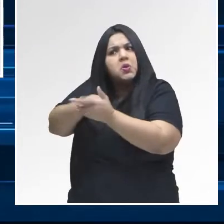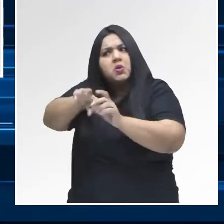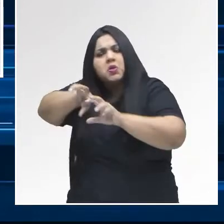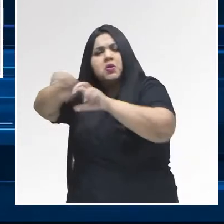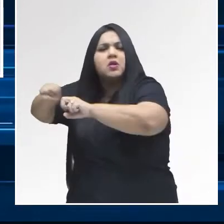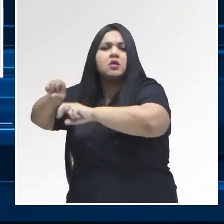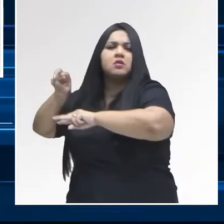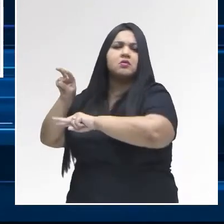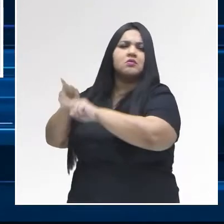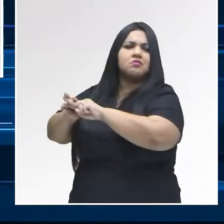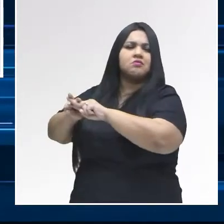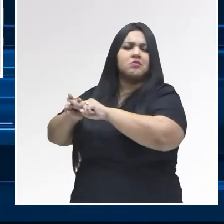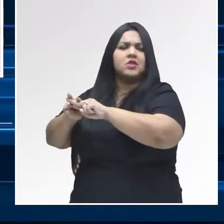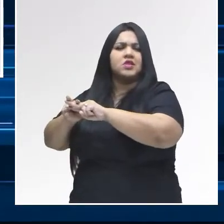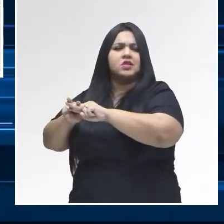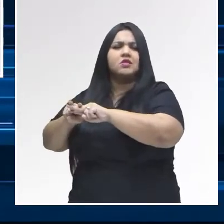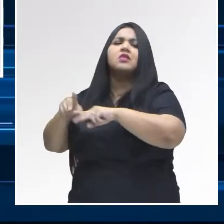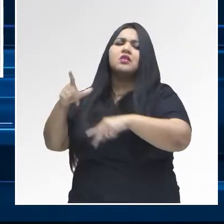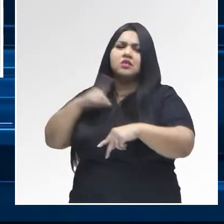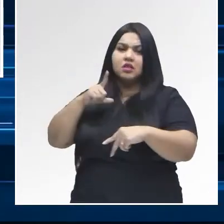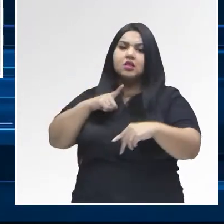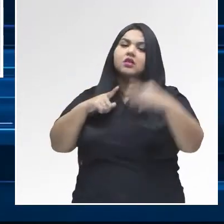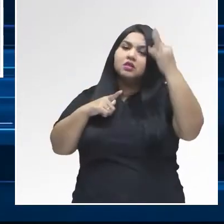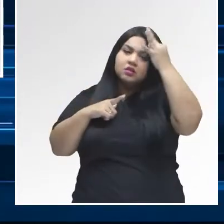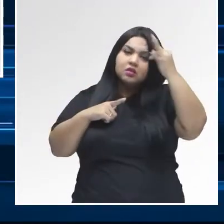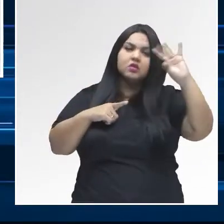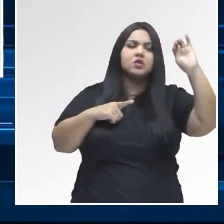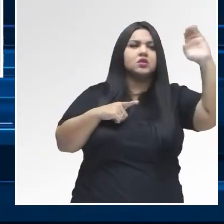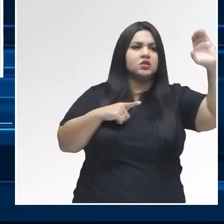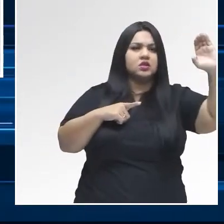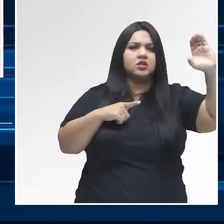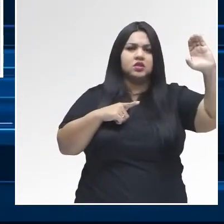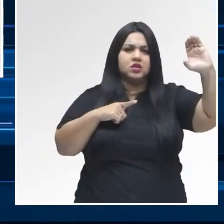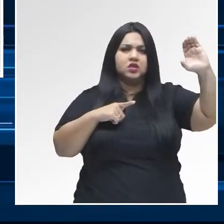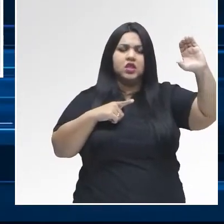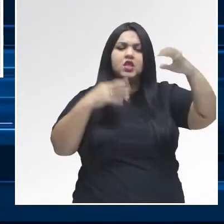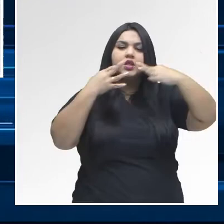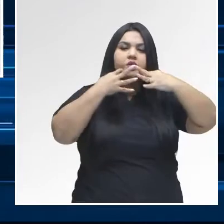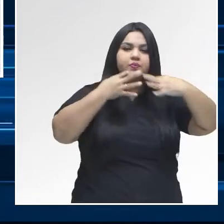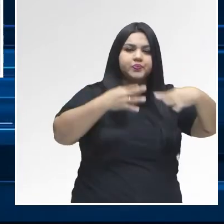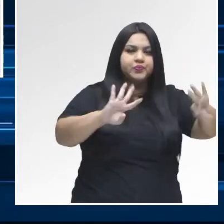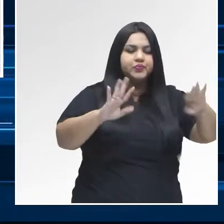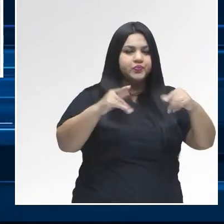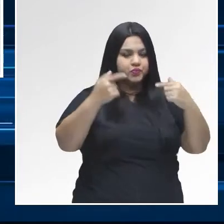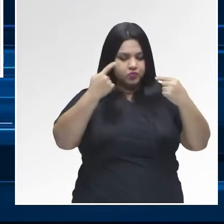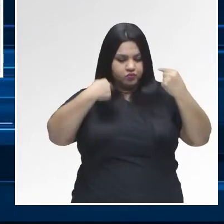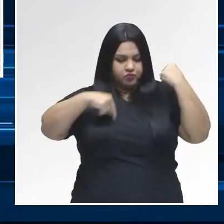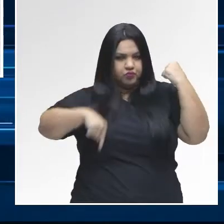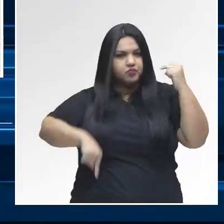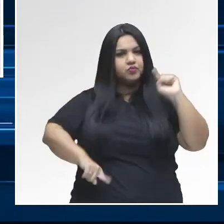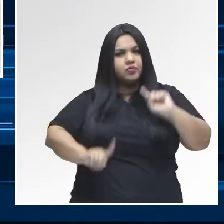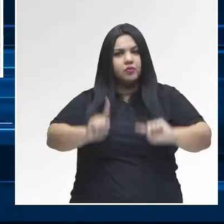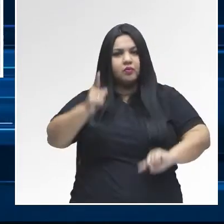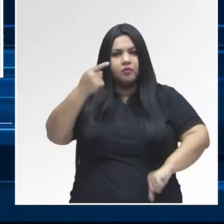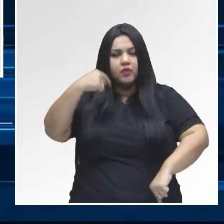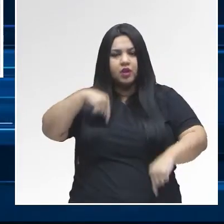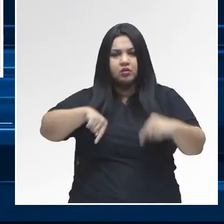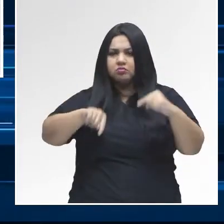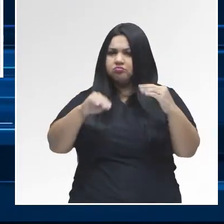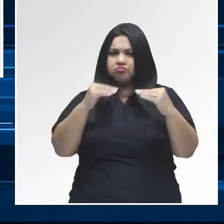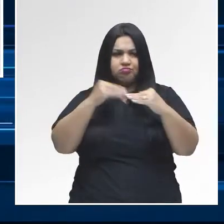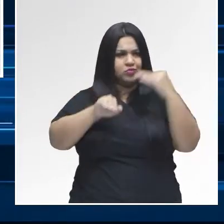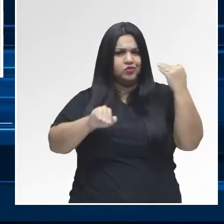escravos. Então, tanto teorias científicas que defendiam aí uma natureza biológica diferente do negro, a gente sabe que isso não é